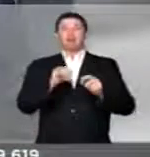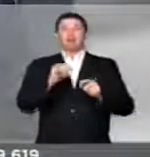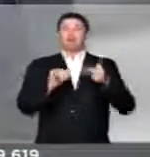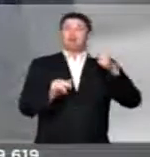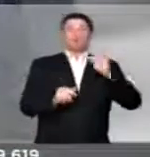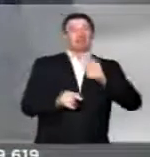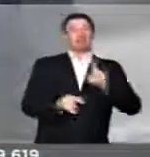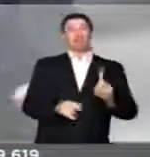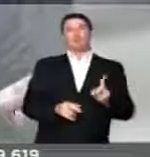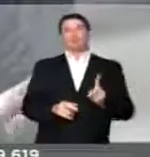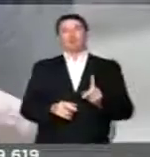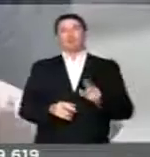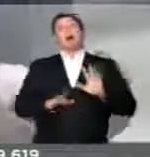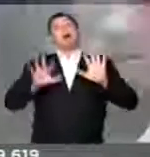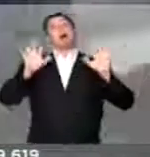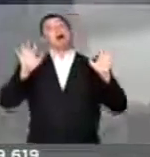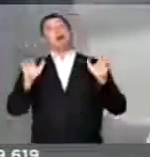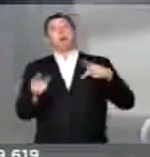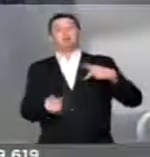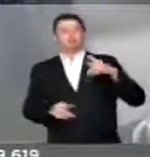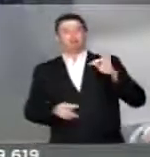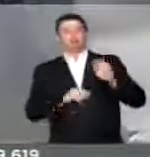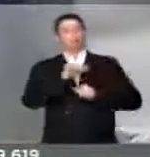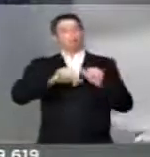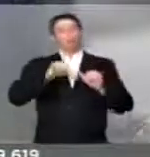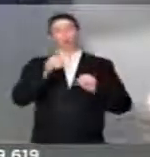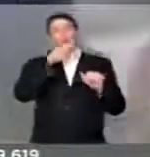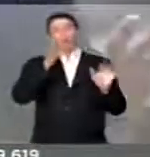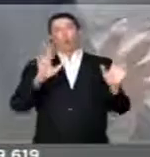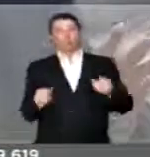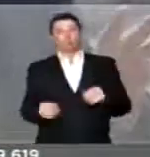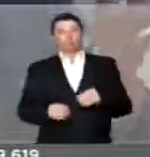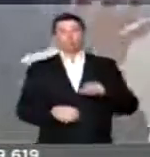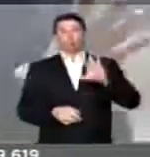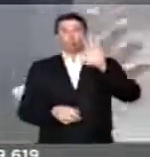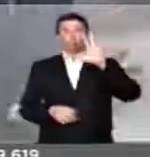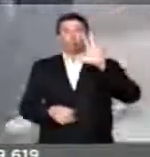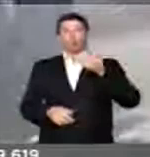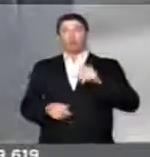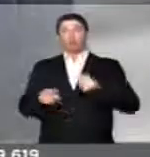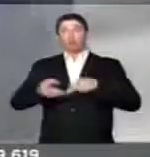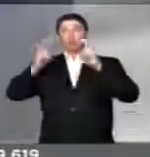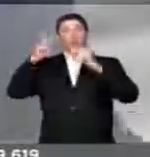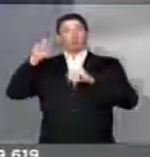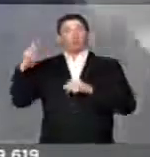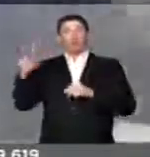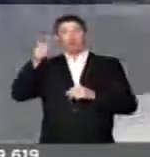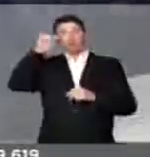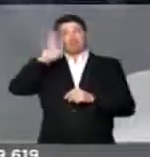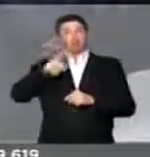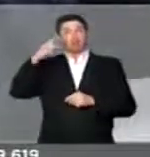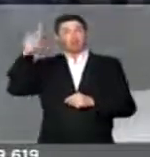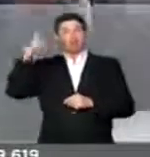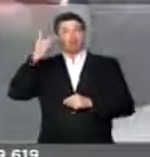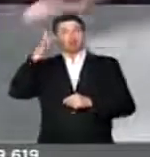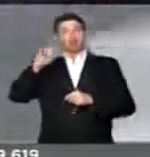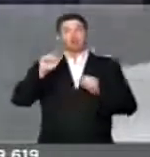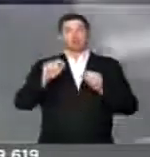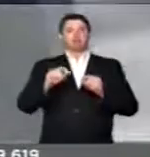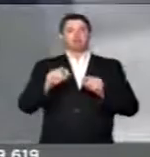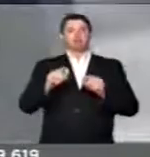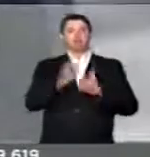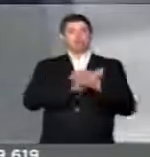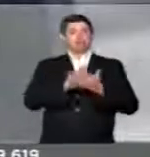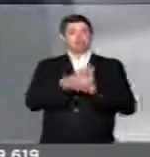petista. Aí, se é petista, muda tudo. Aí o Lula, o triplex não é dele, o sítio não é dele, não sei o que não é dele, nada é